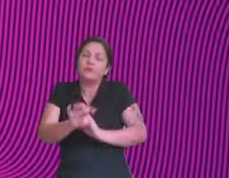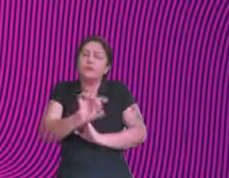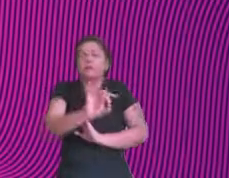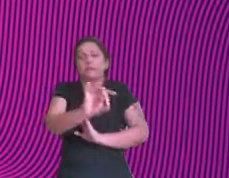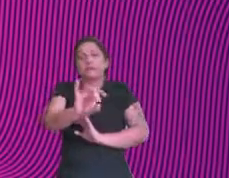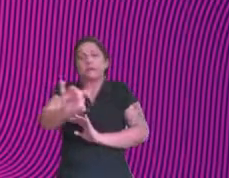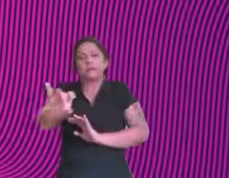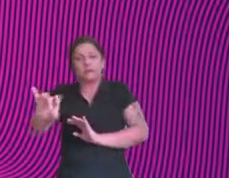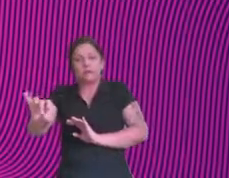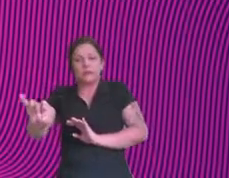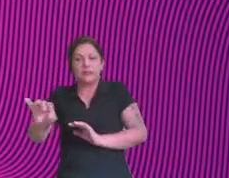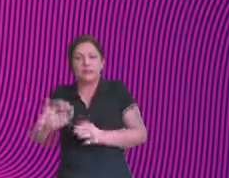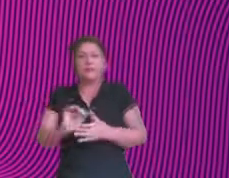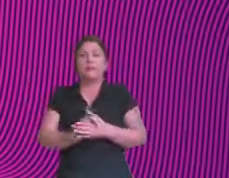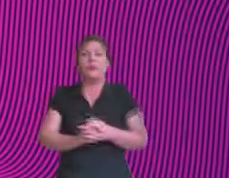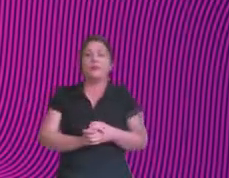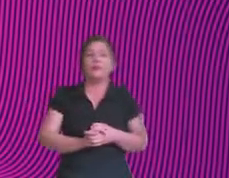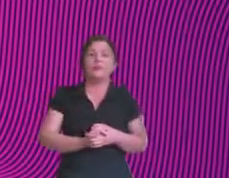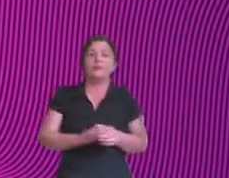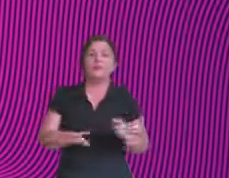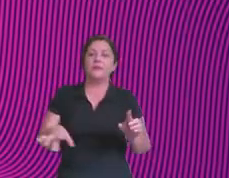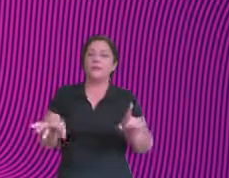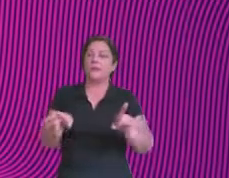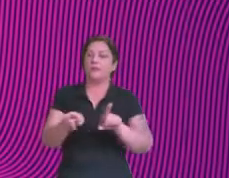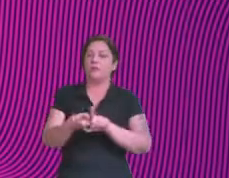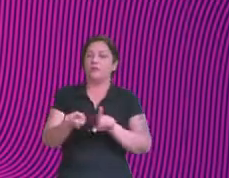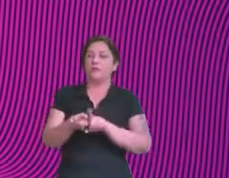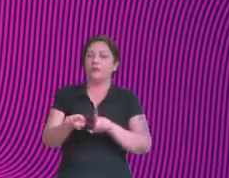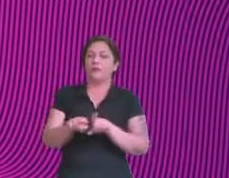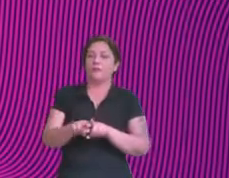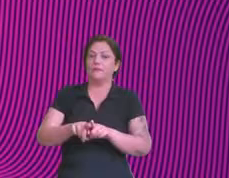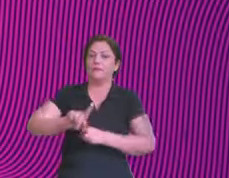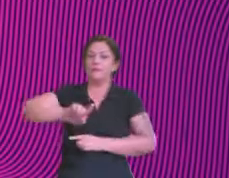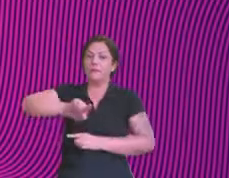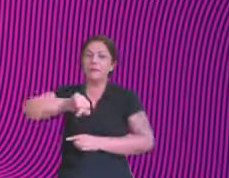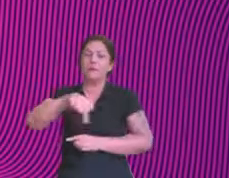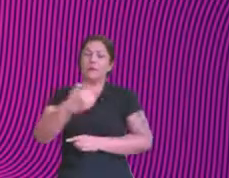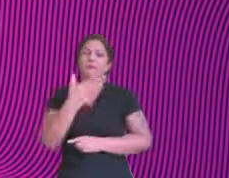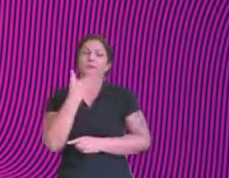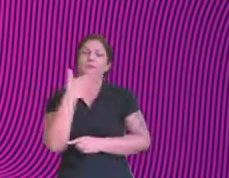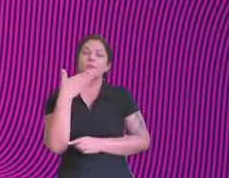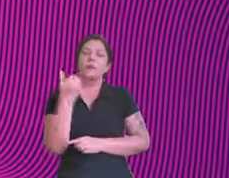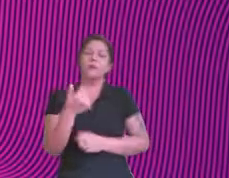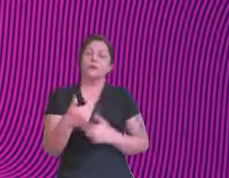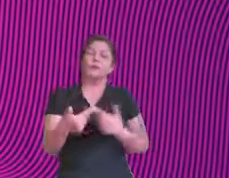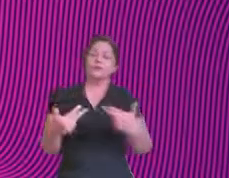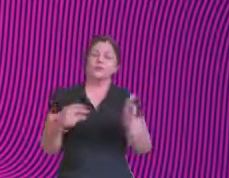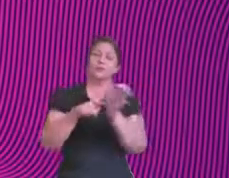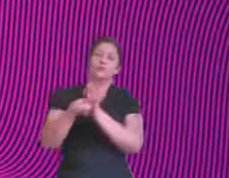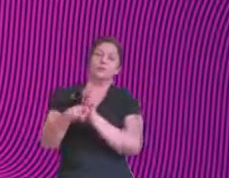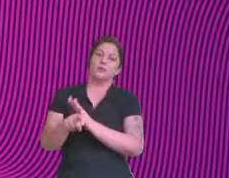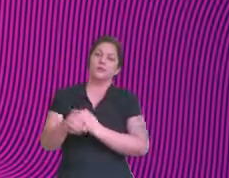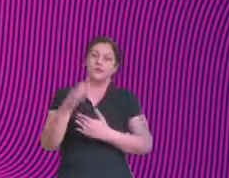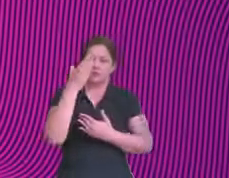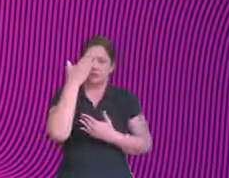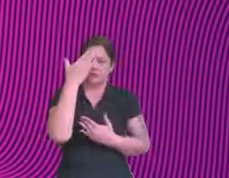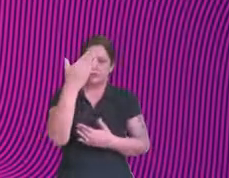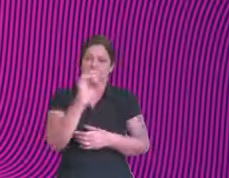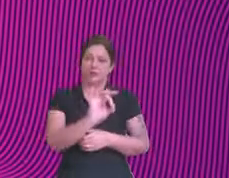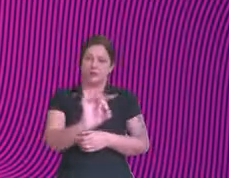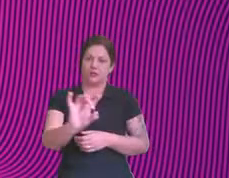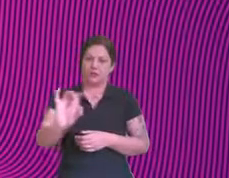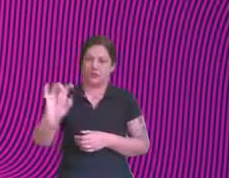que em breve nos próximos anos, a gente vai ter melhores resultados aí. Parabéns aí, obrigada